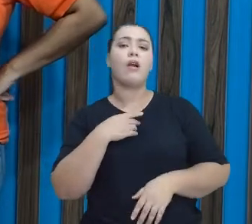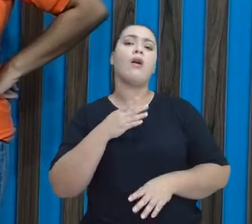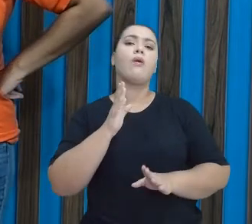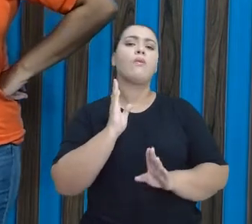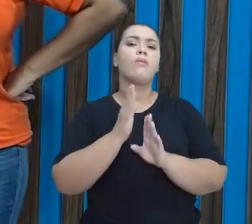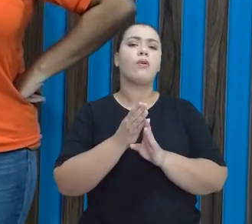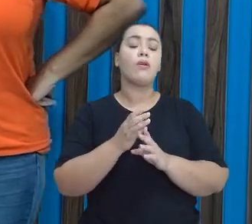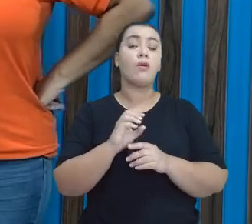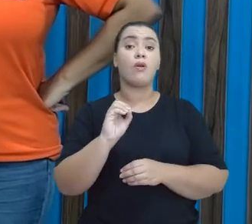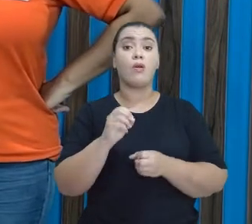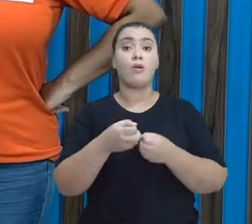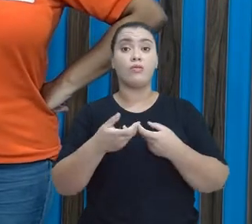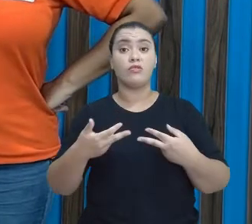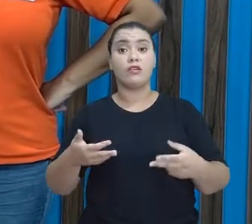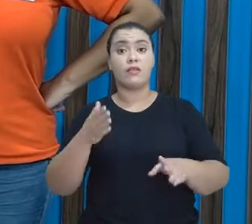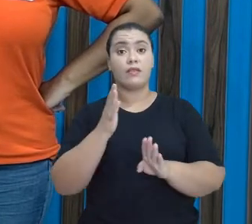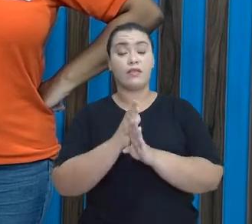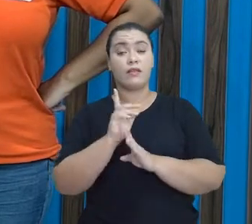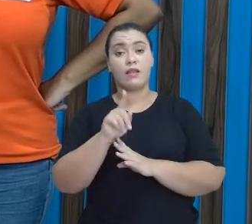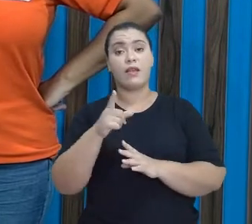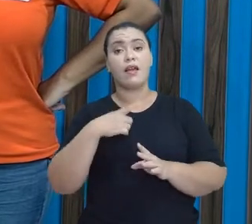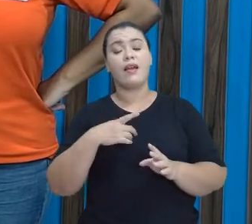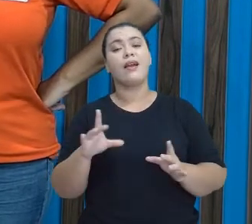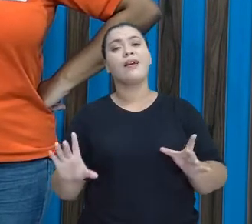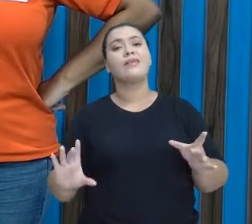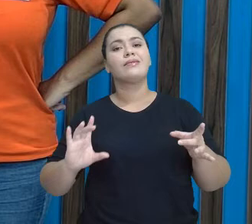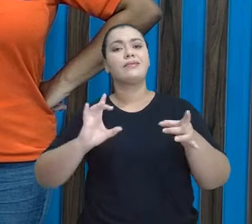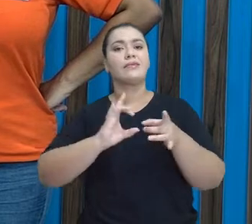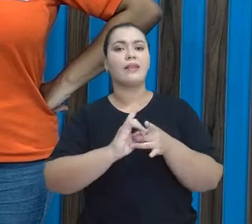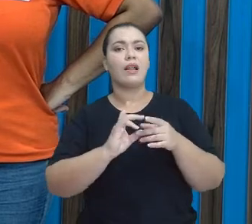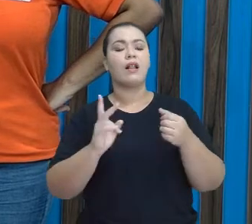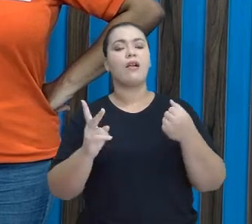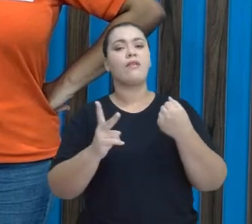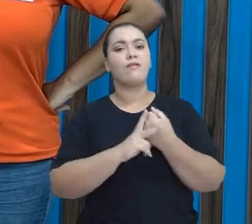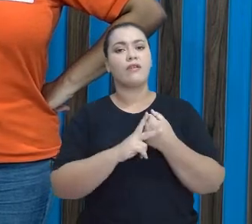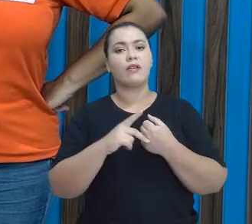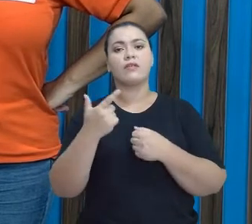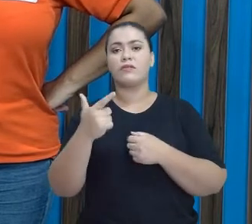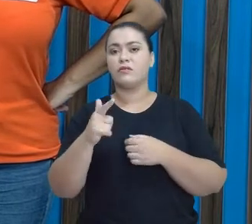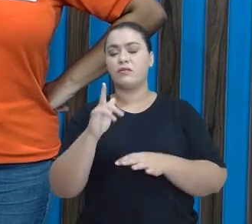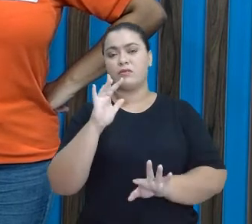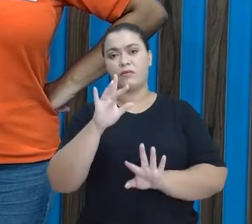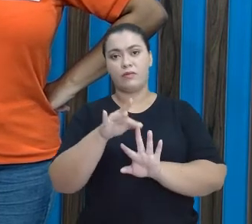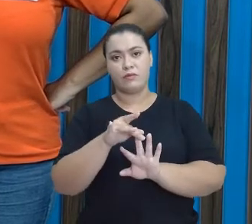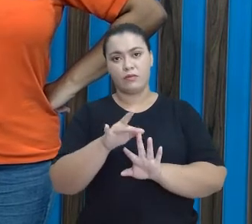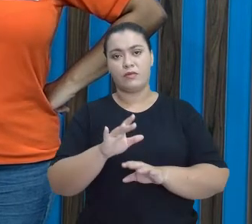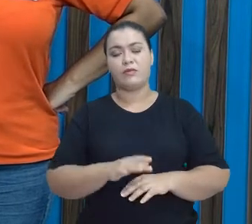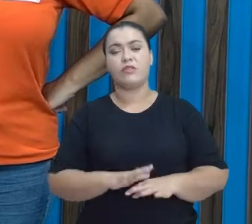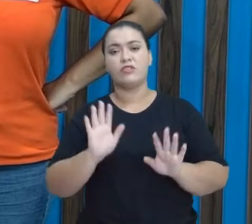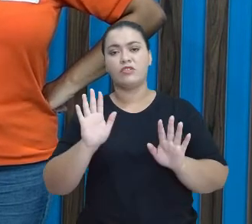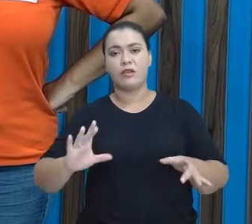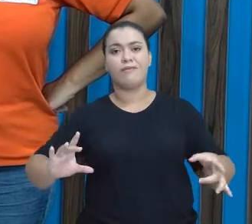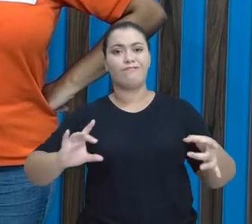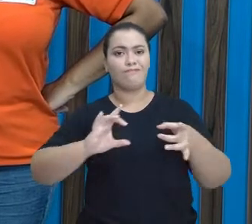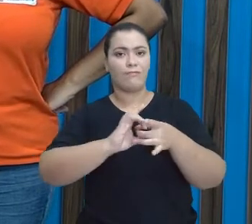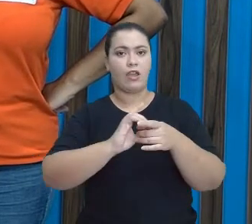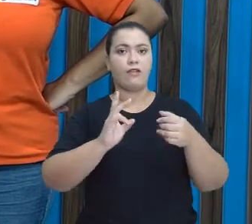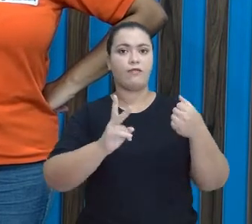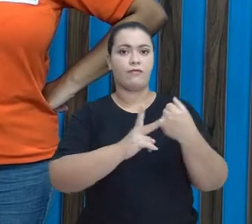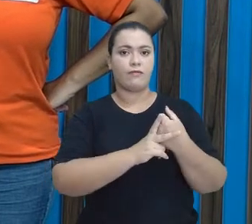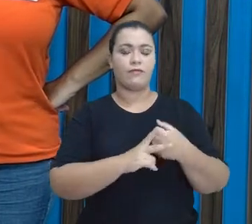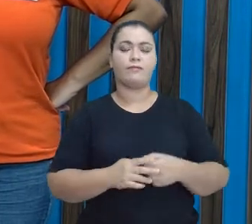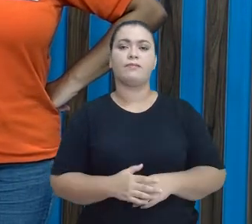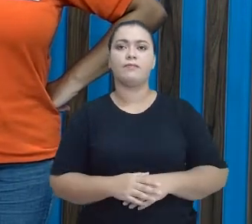quê? Porque se liga ao verbo sem intermediário, sem preposição, se liga